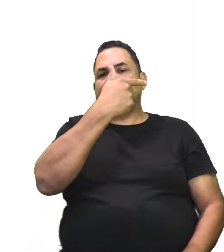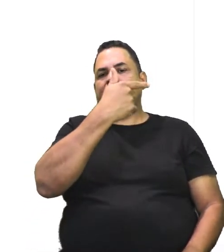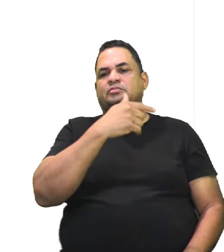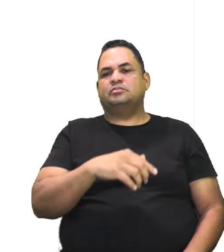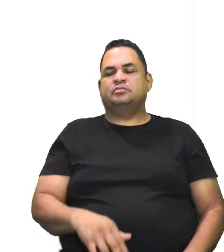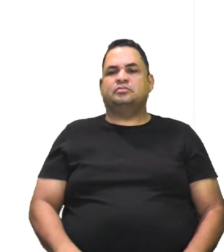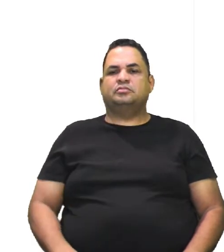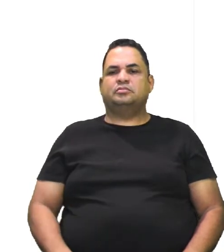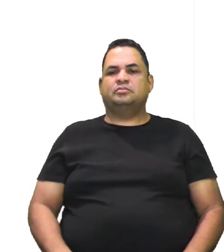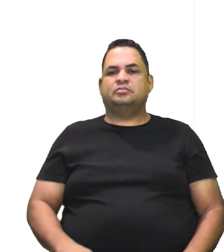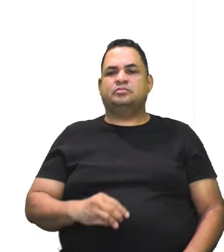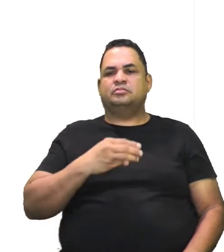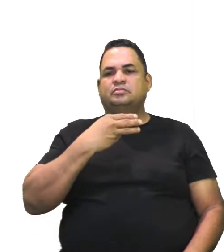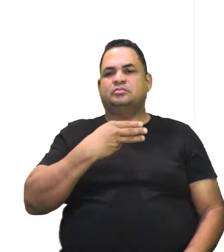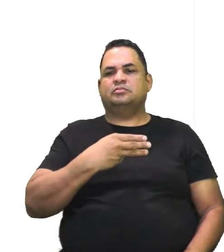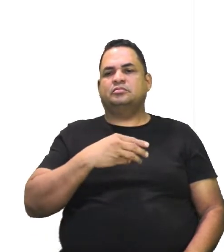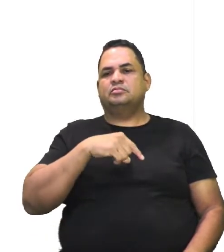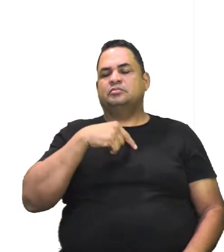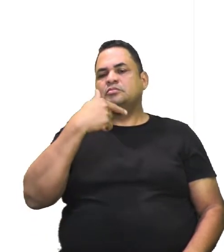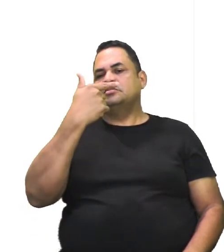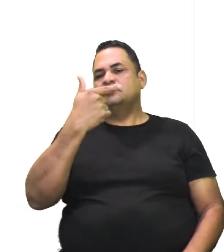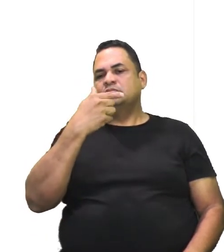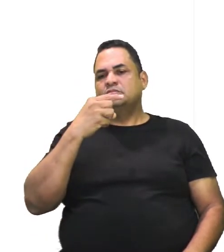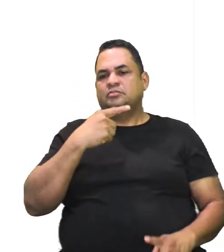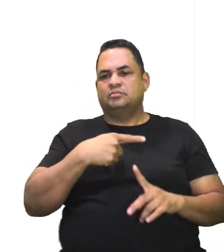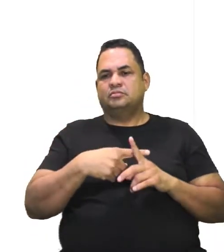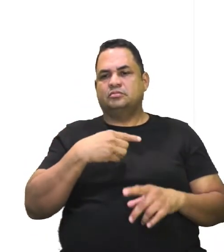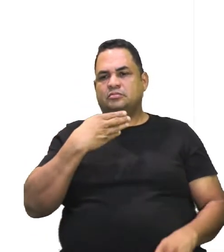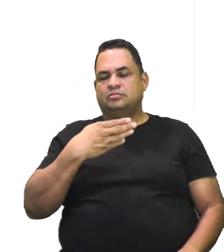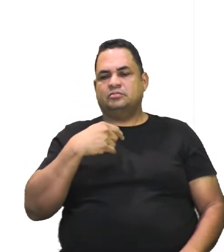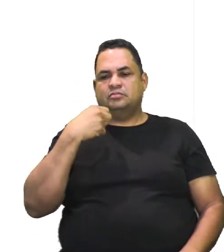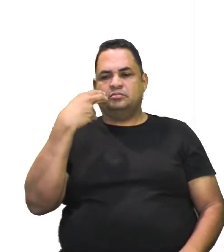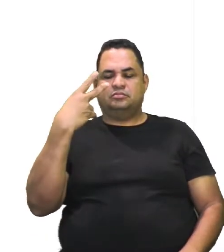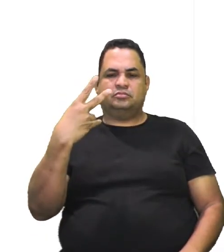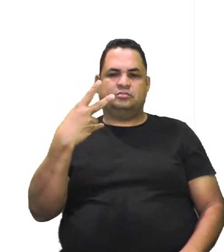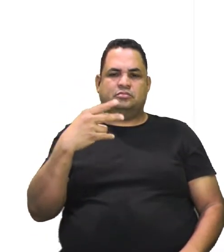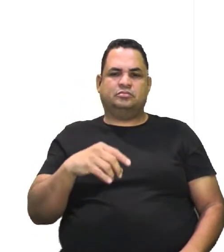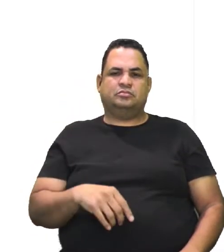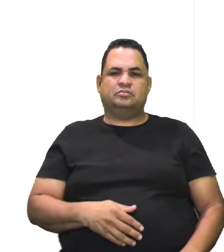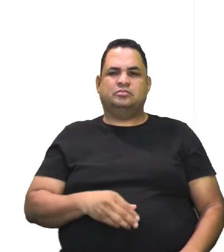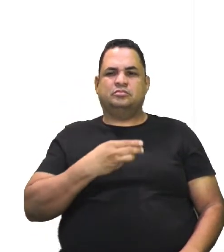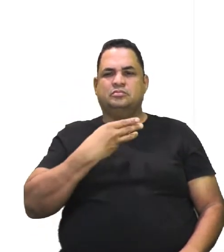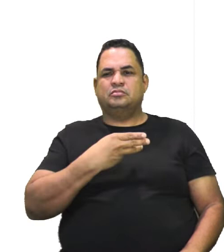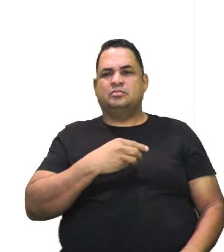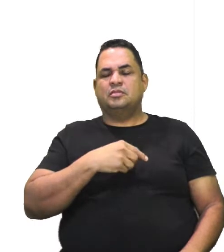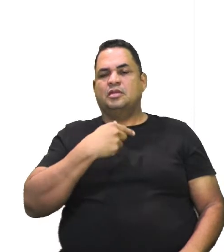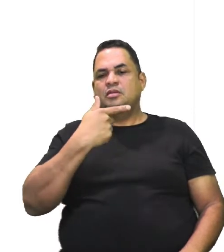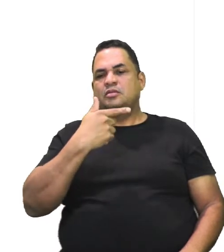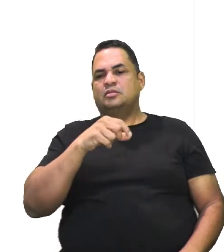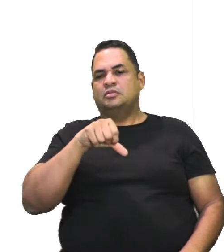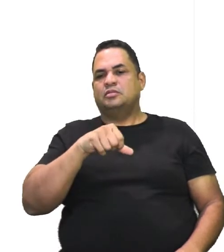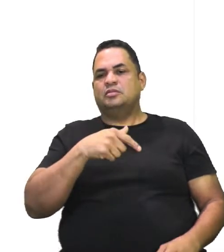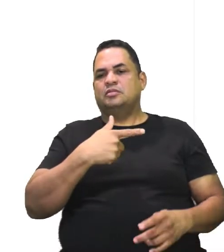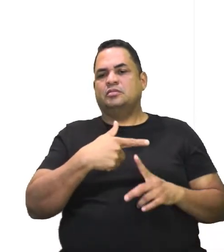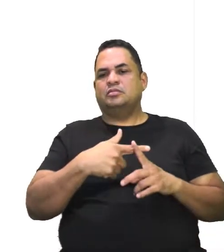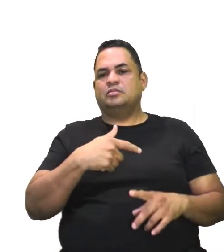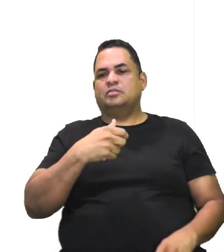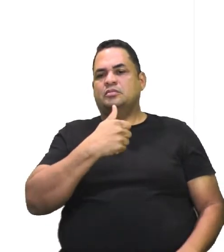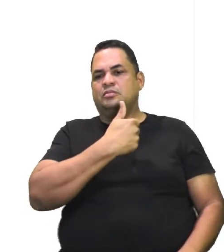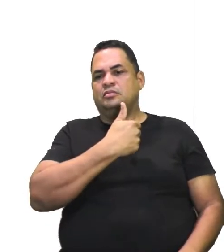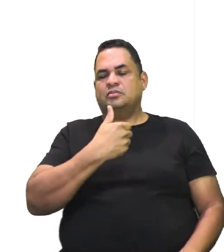é um cateto ao quadrado mais o outro cateto ao quadrado, né? 3 ao quadrado, 9. 4 ao